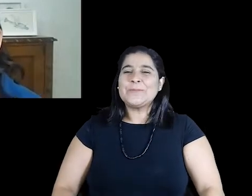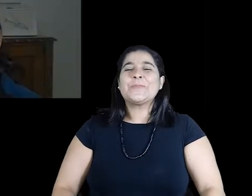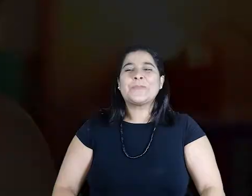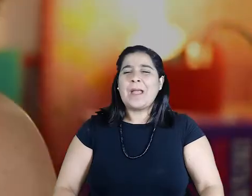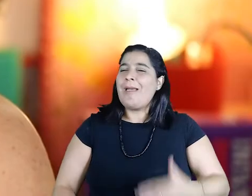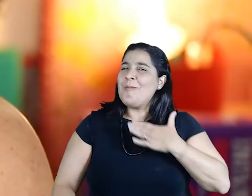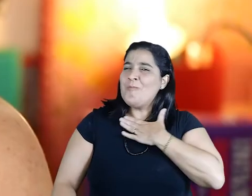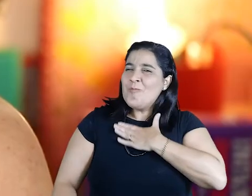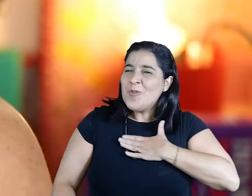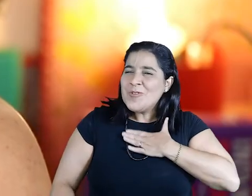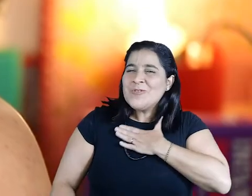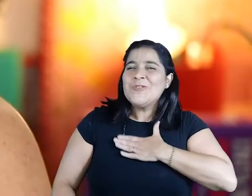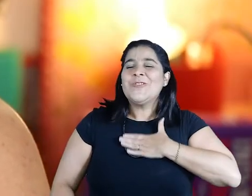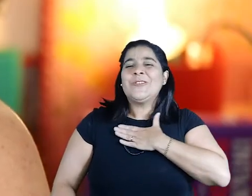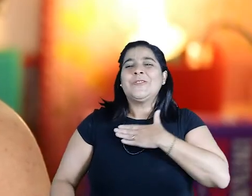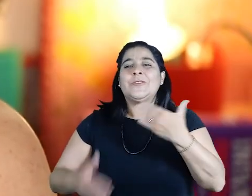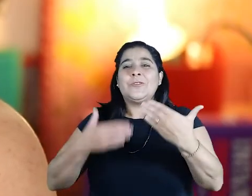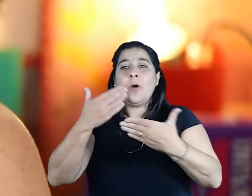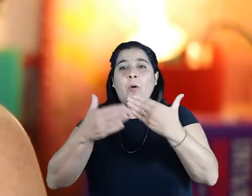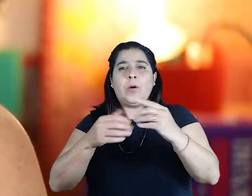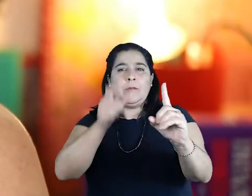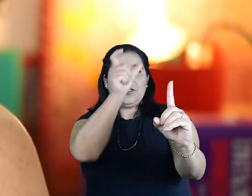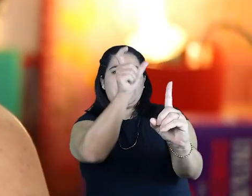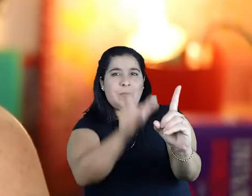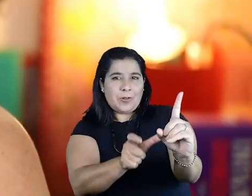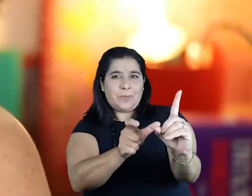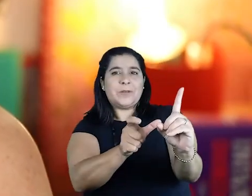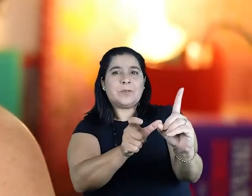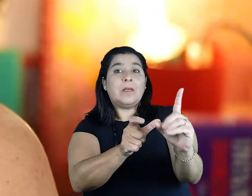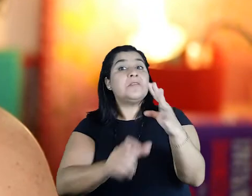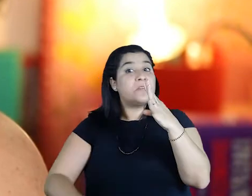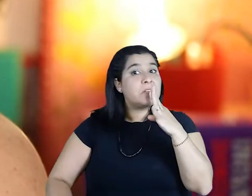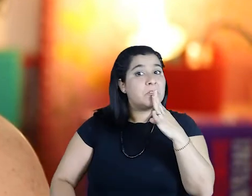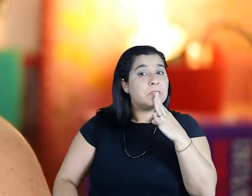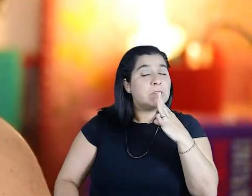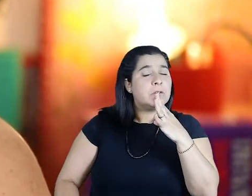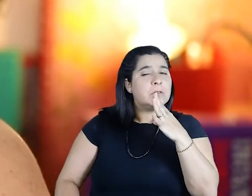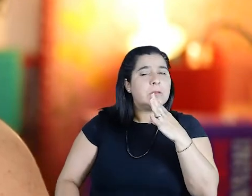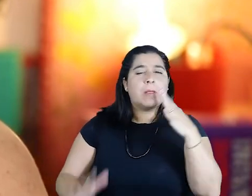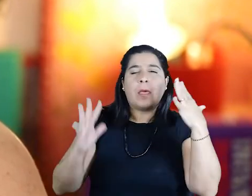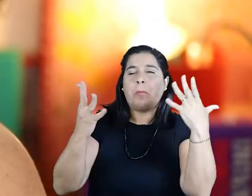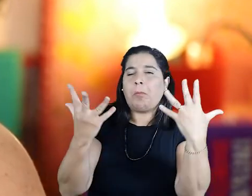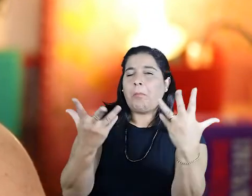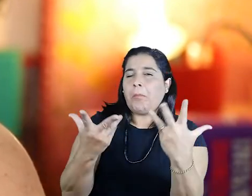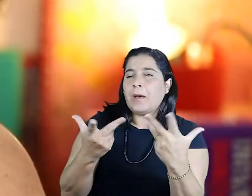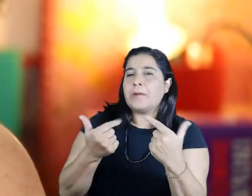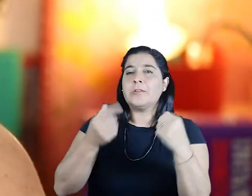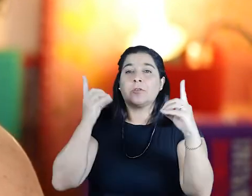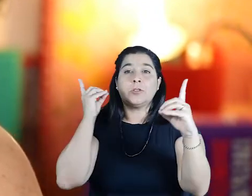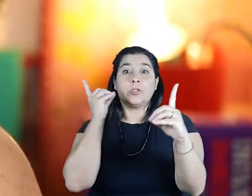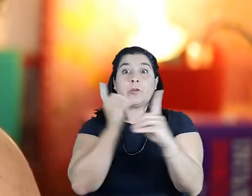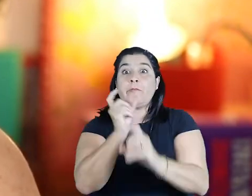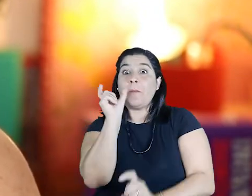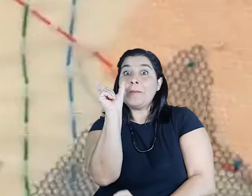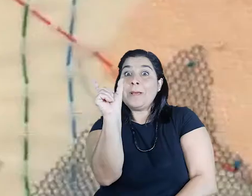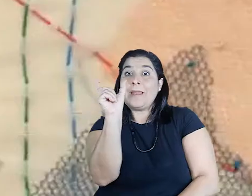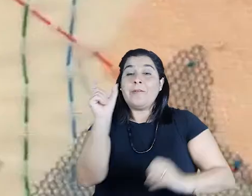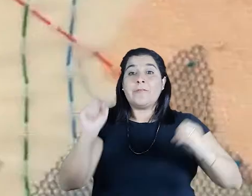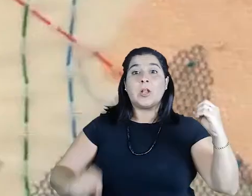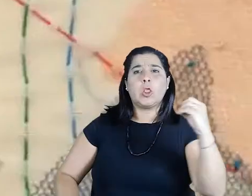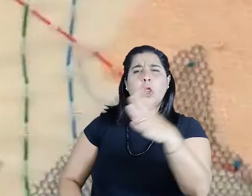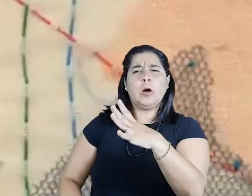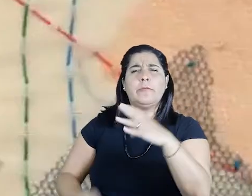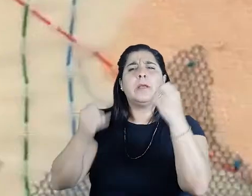É muito gostoso quando a gente encontra uma personagem que a gente já conhece. Mas é incrível quando a gente descobre palavras